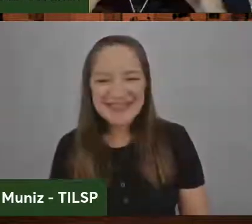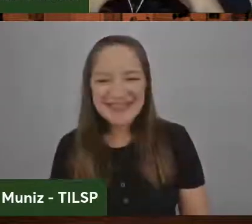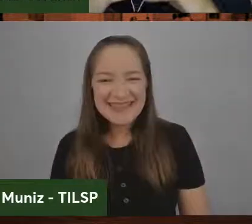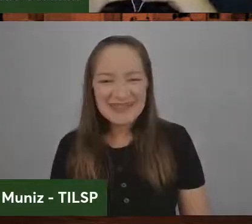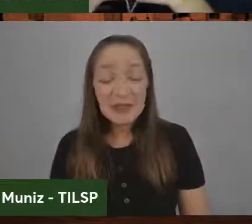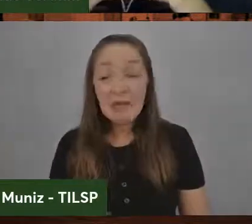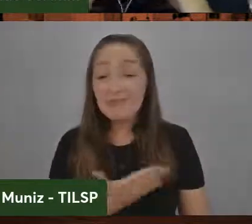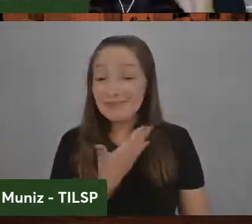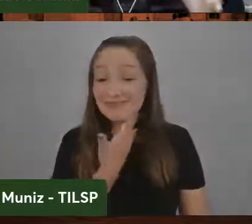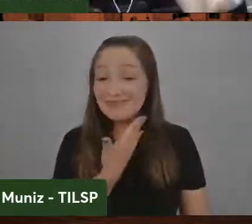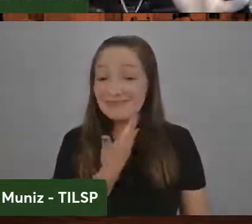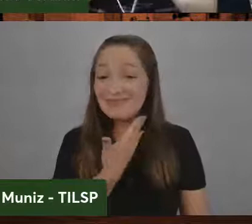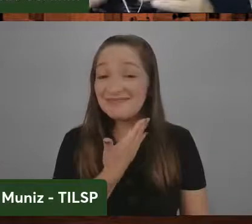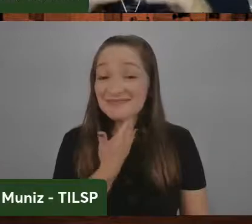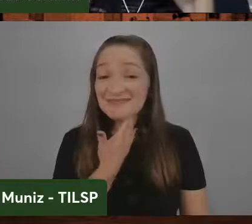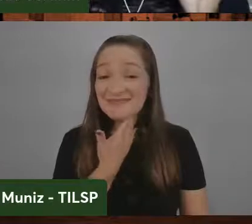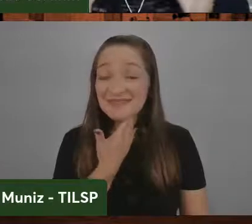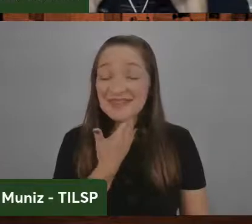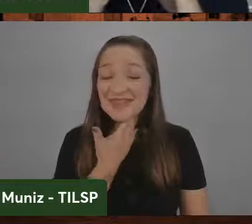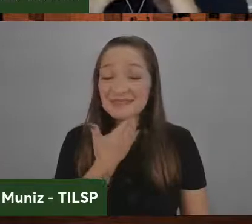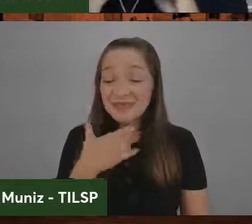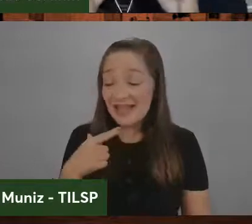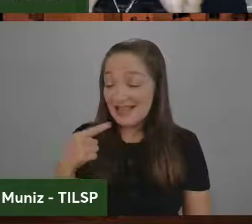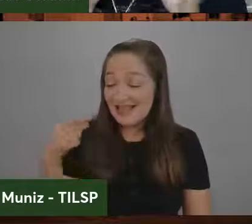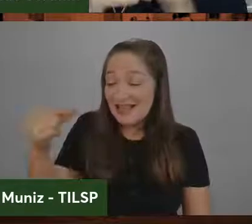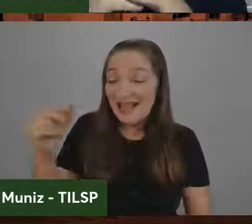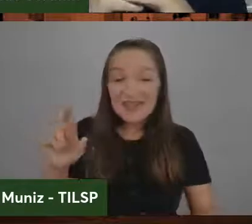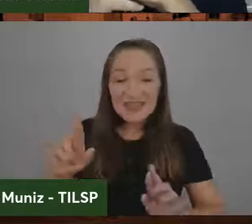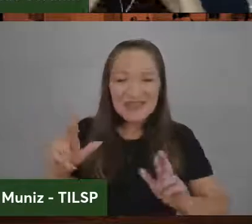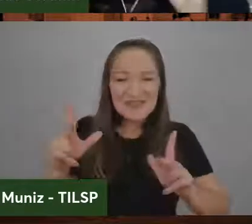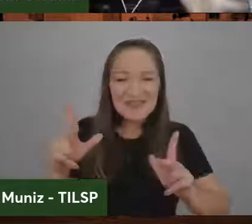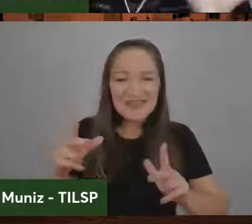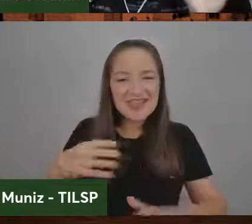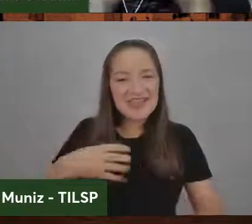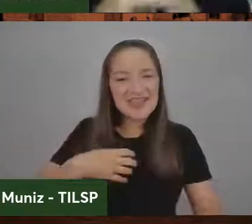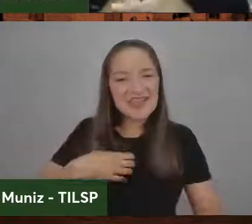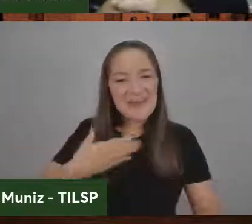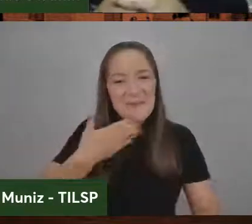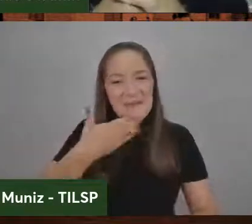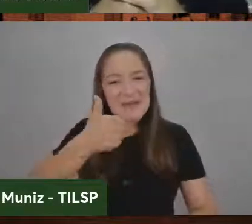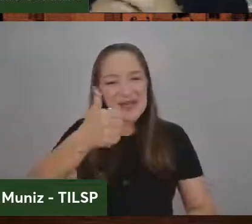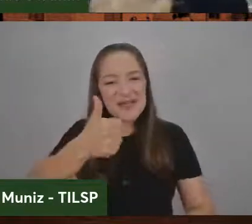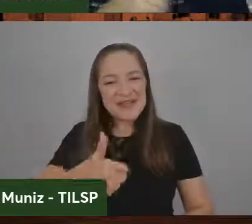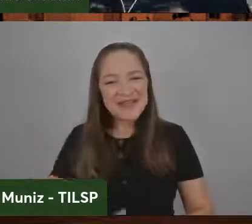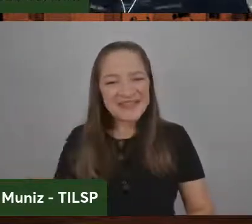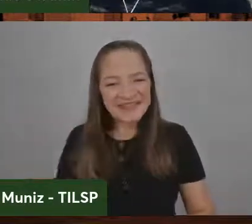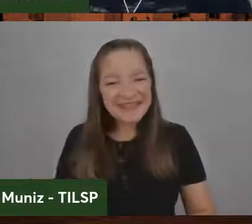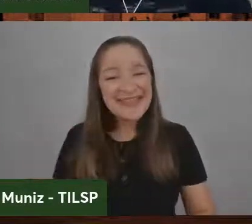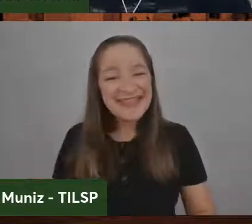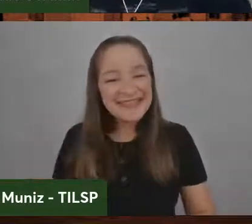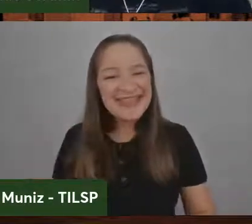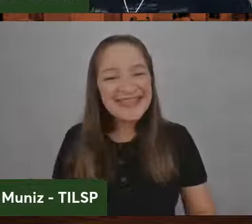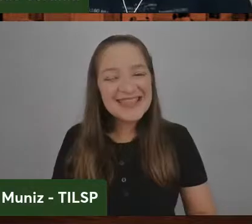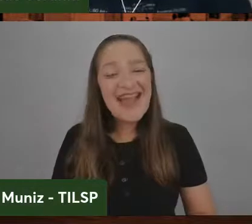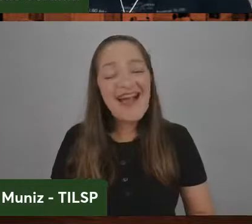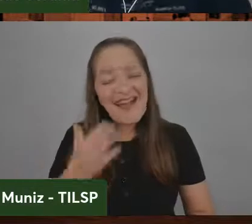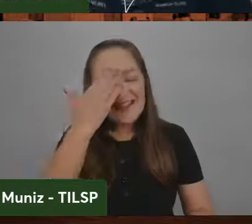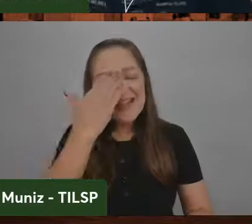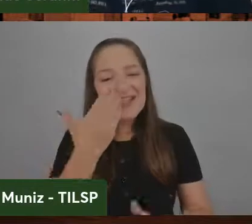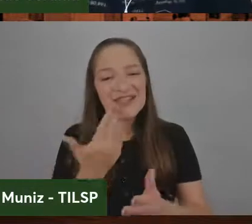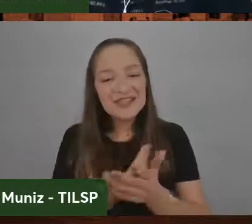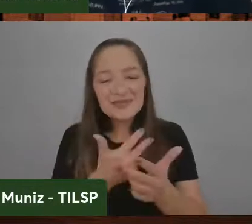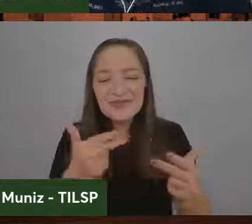papo para sair diferente e para sair melhor. Falo por mim e sei que falo por muitos e muitas que acompanharam aqui a